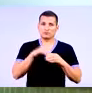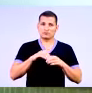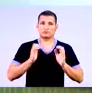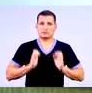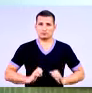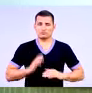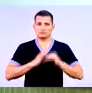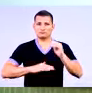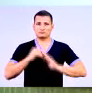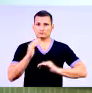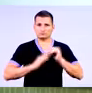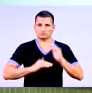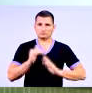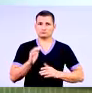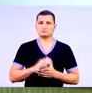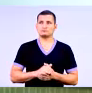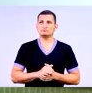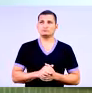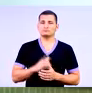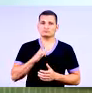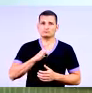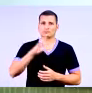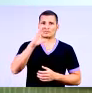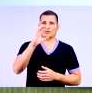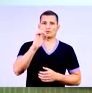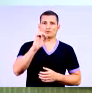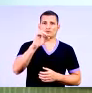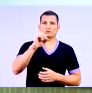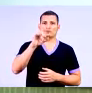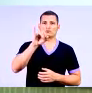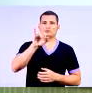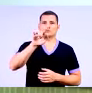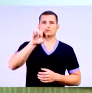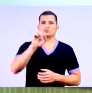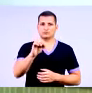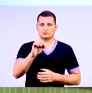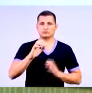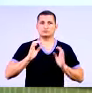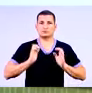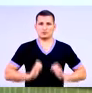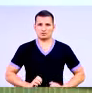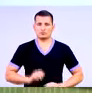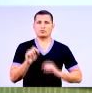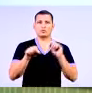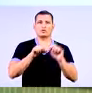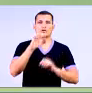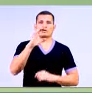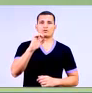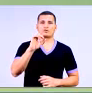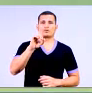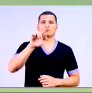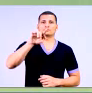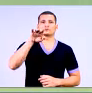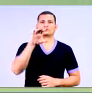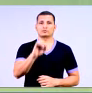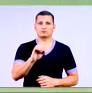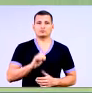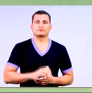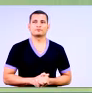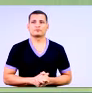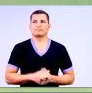profissional existe o que nós chamamos de códigos de ética. Então, o que são esses códigos? Vamos ver aqui. Os códigos de